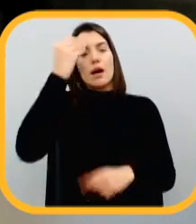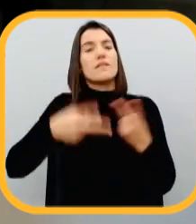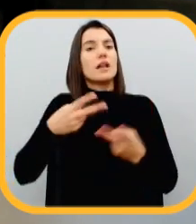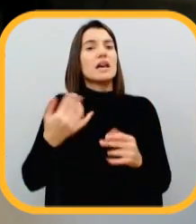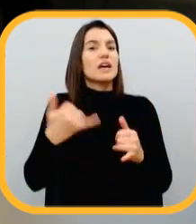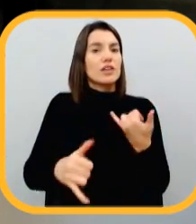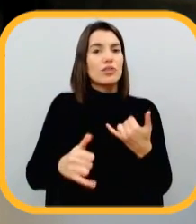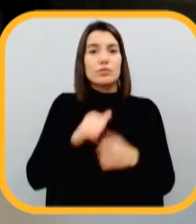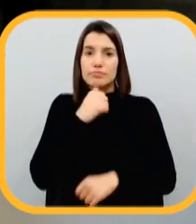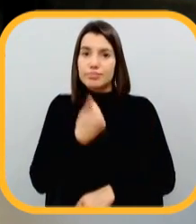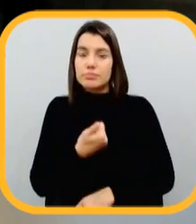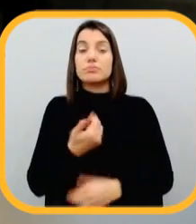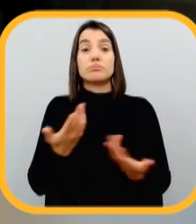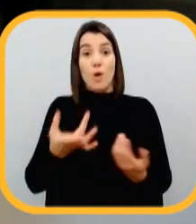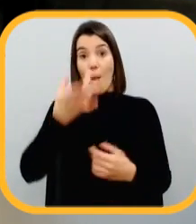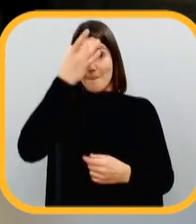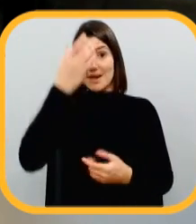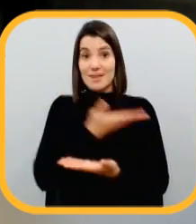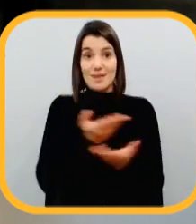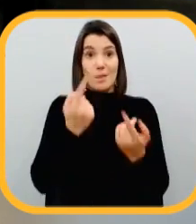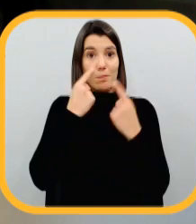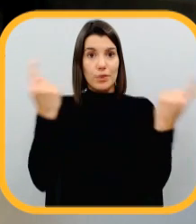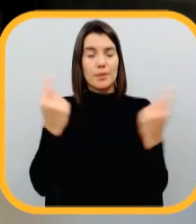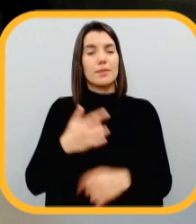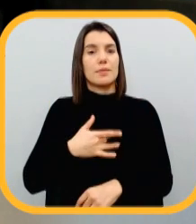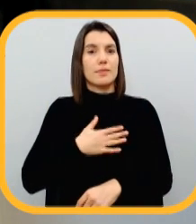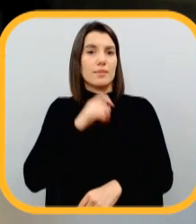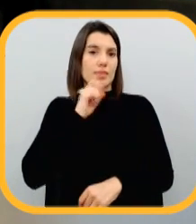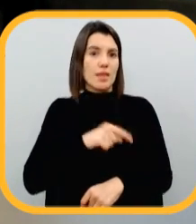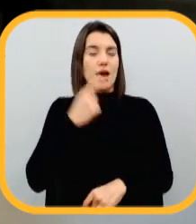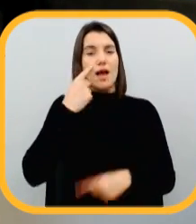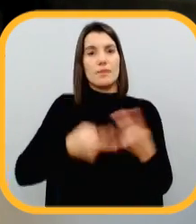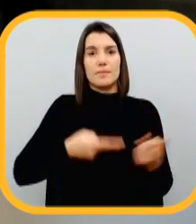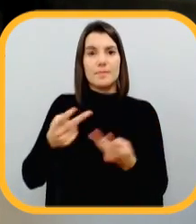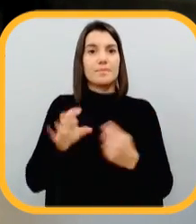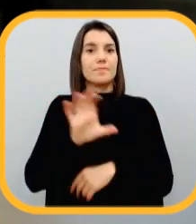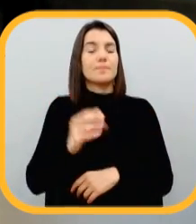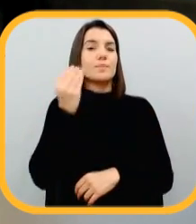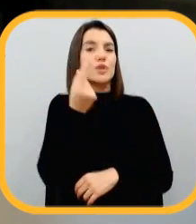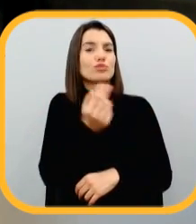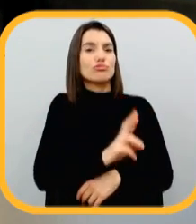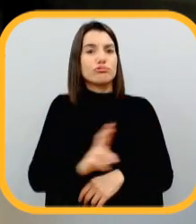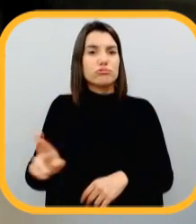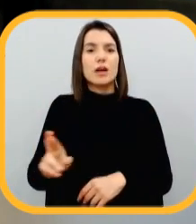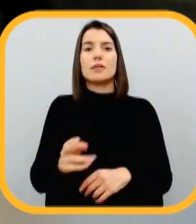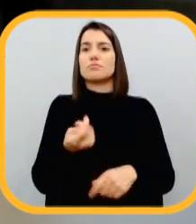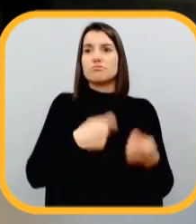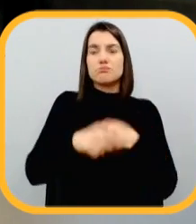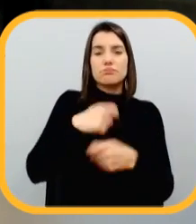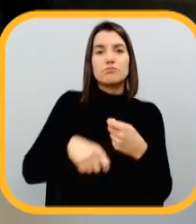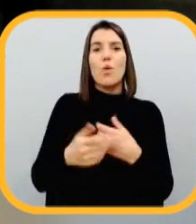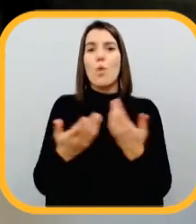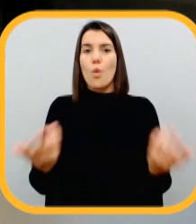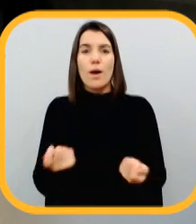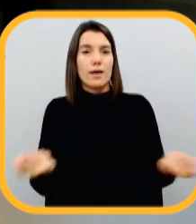os riscos de fracasso, é através da opinião pública que as empresas conseguem analisar a forma como o preço, a